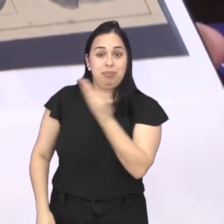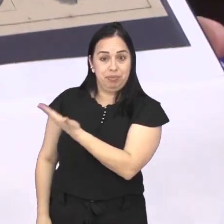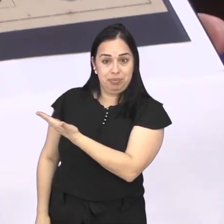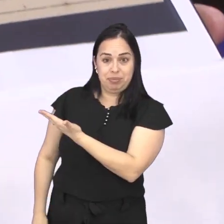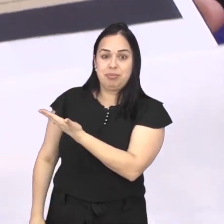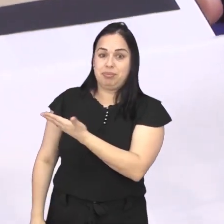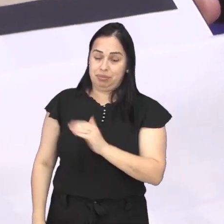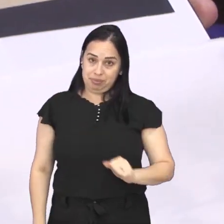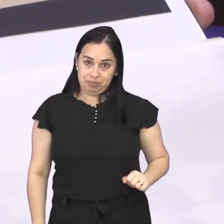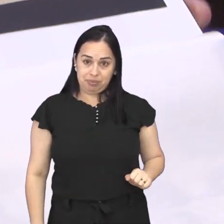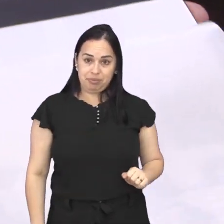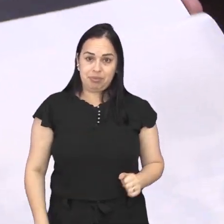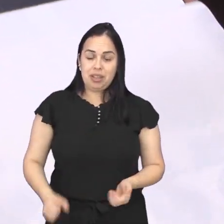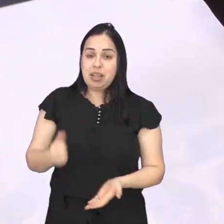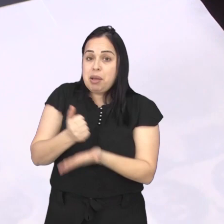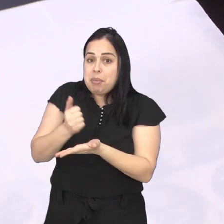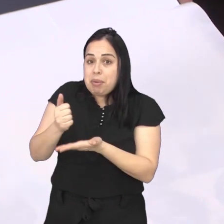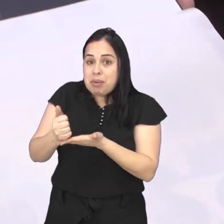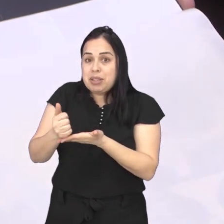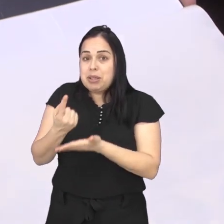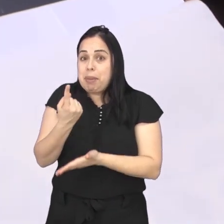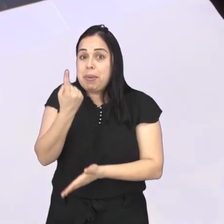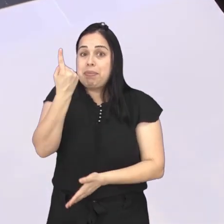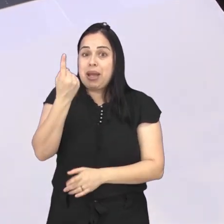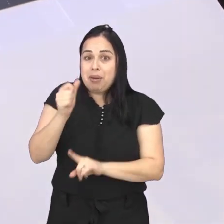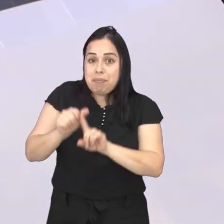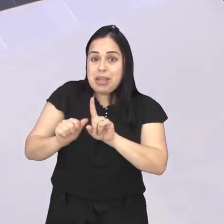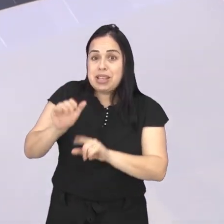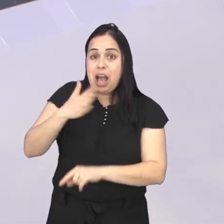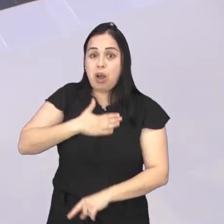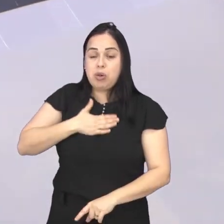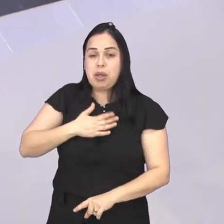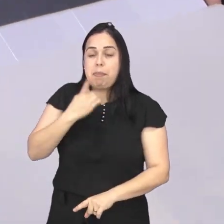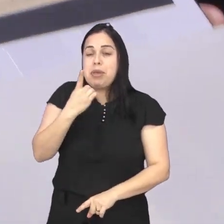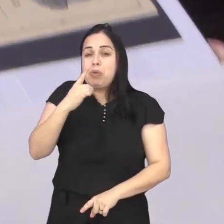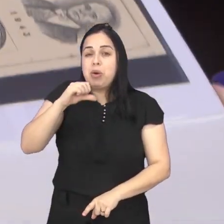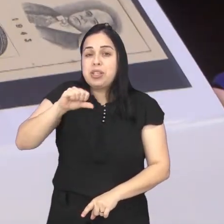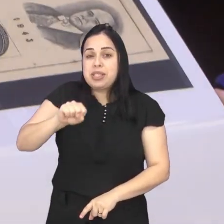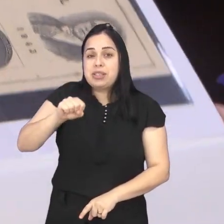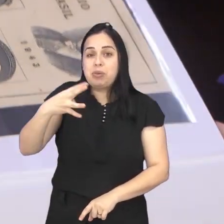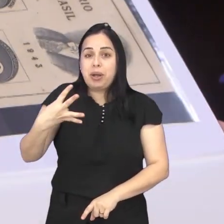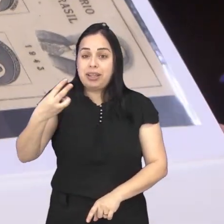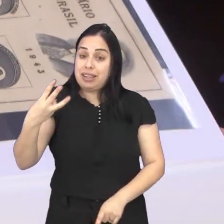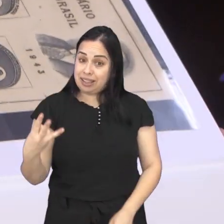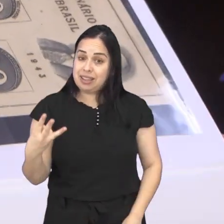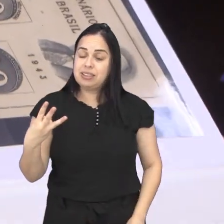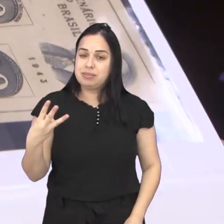selo postal do Brasil, o Olho de Boi, emitido no dia 1º de agosto de